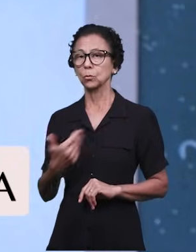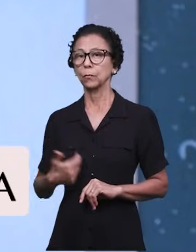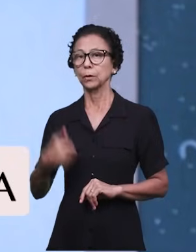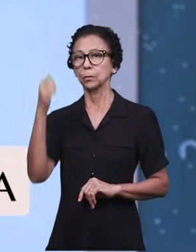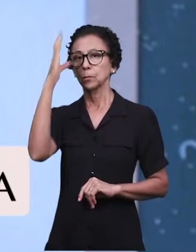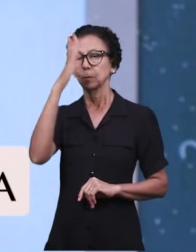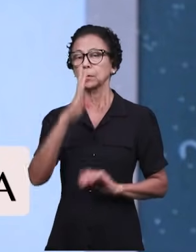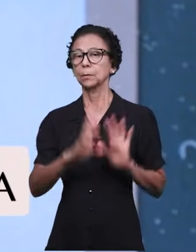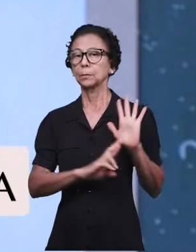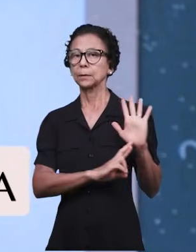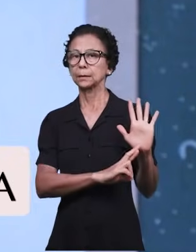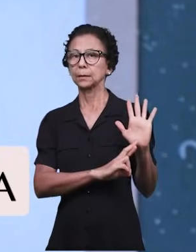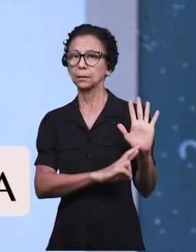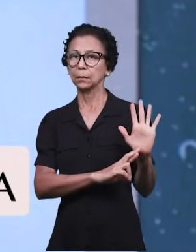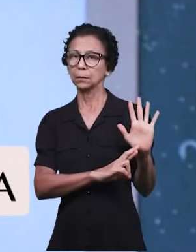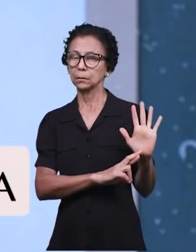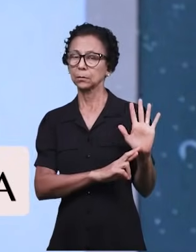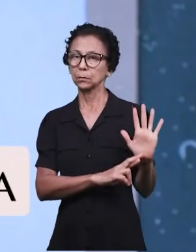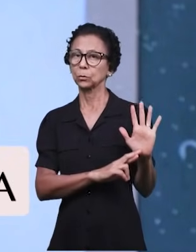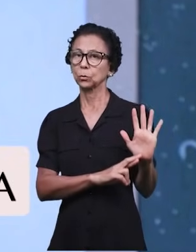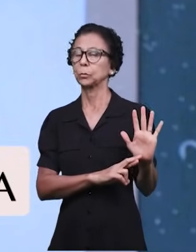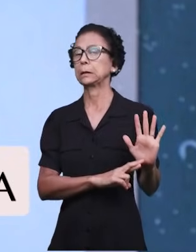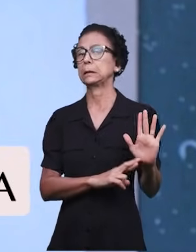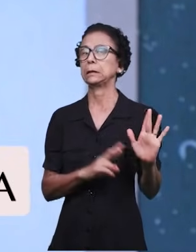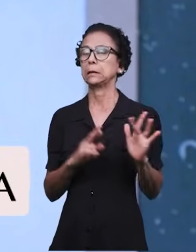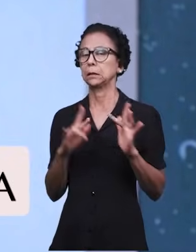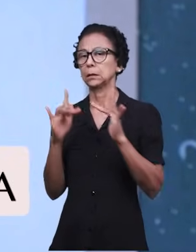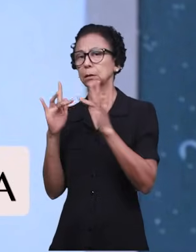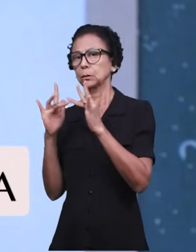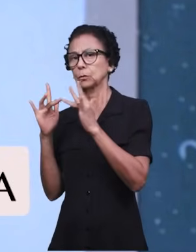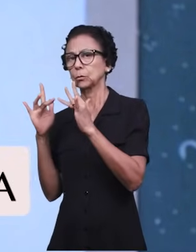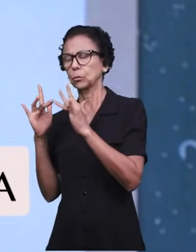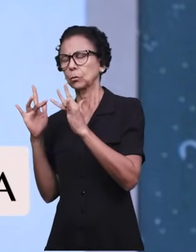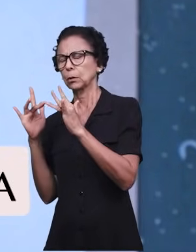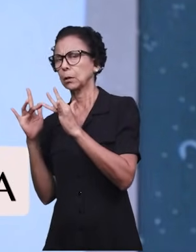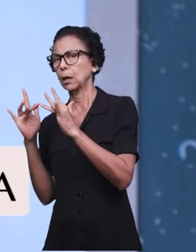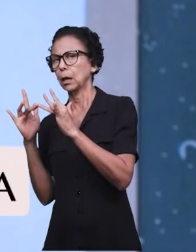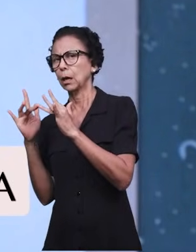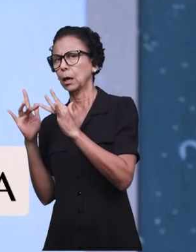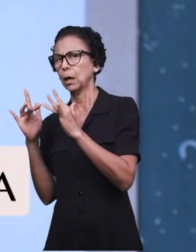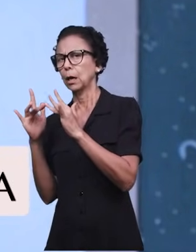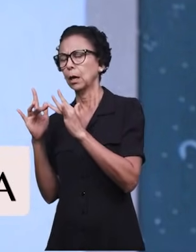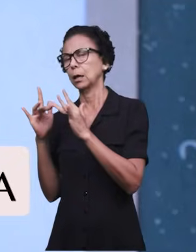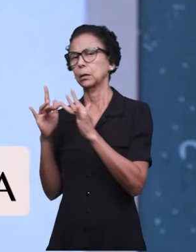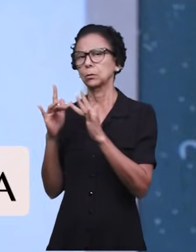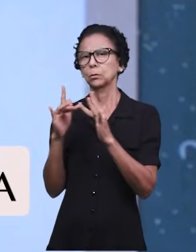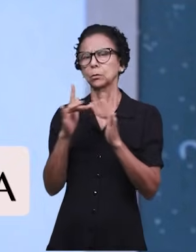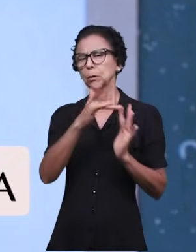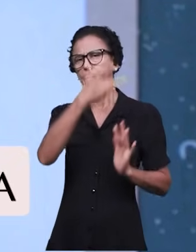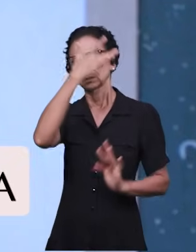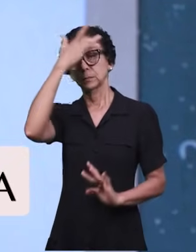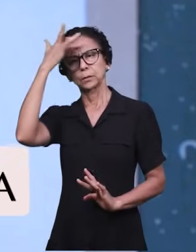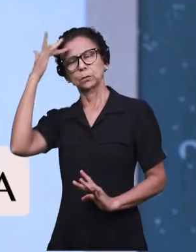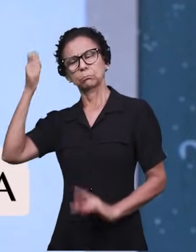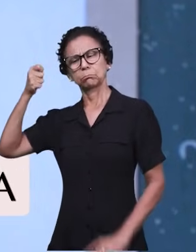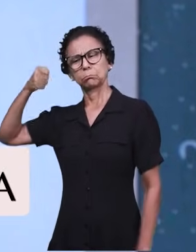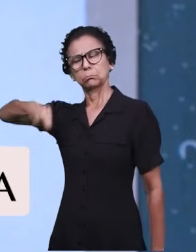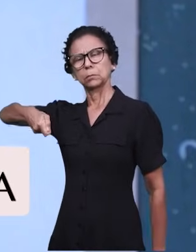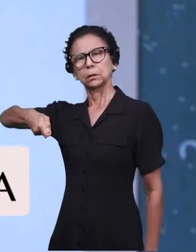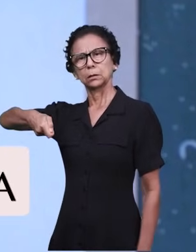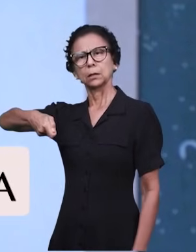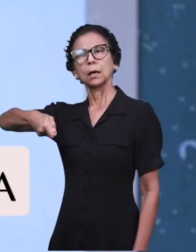nós mantemos contato constante com as autoridades locais